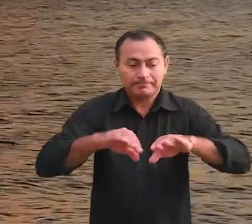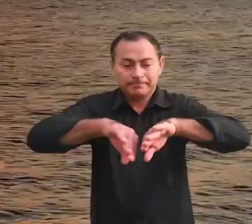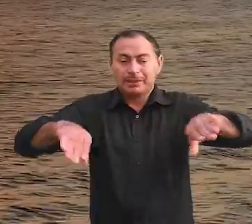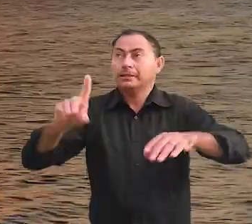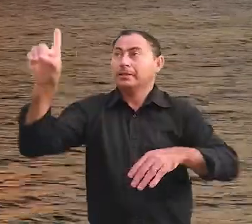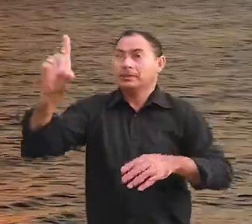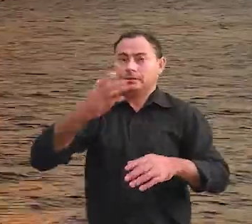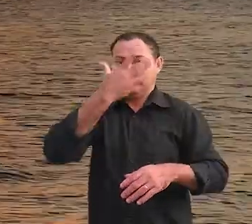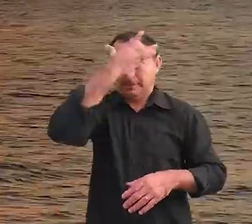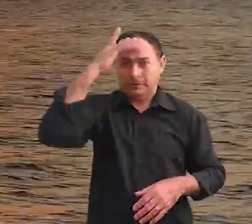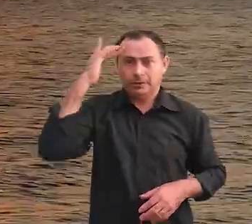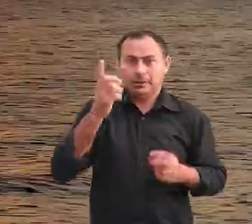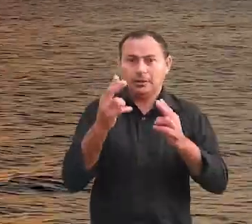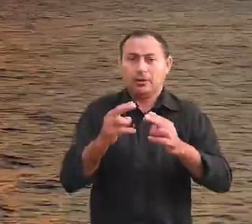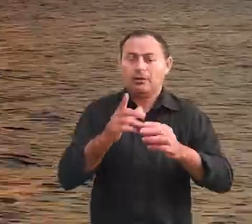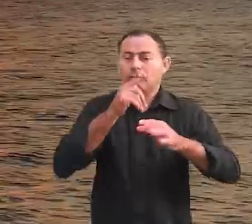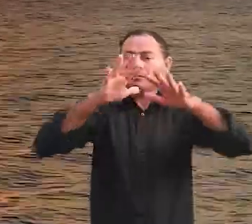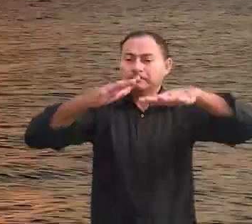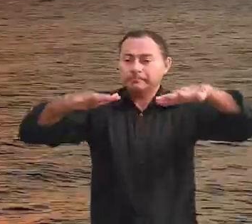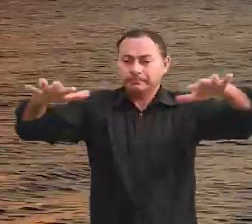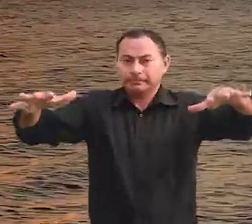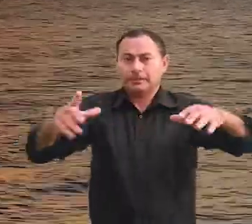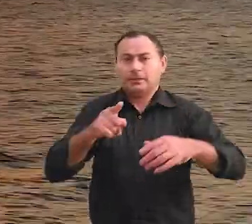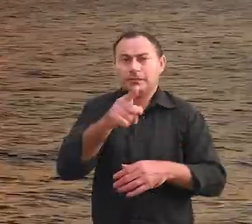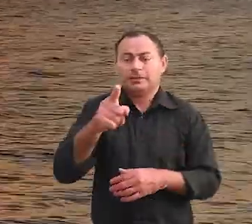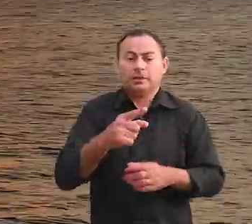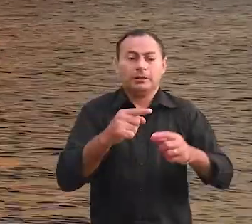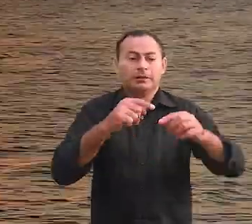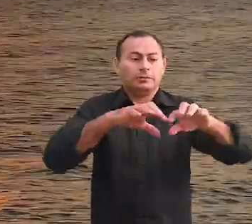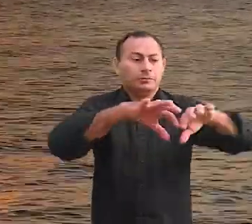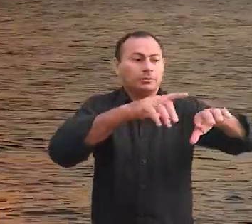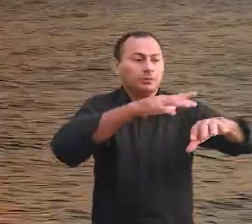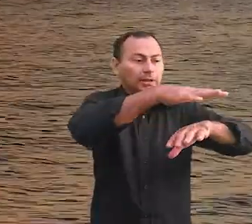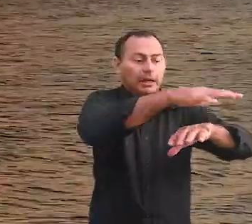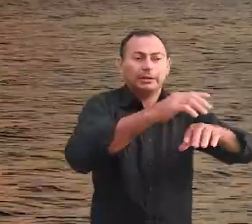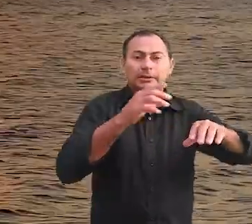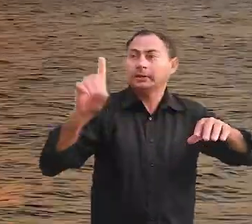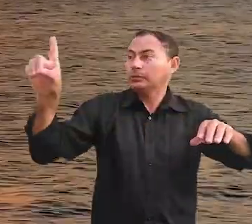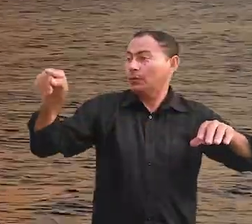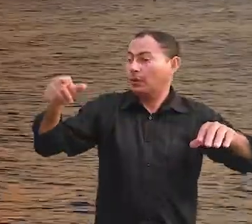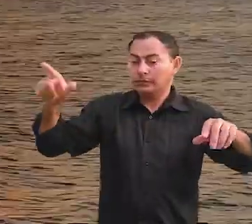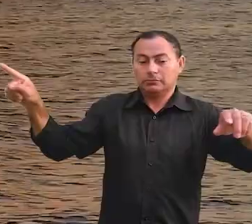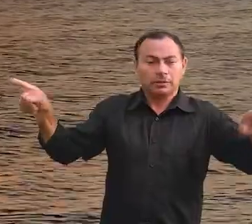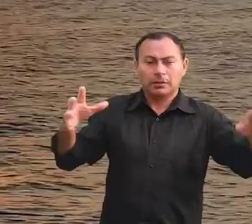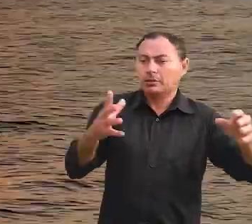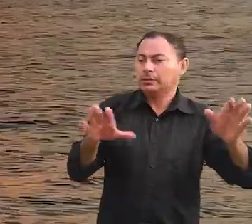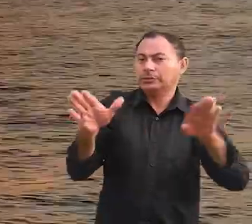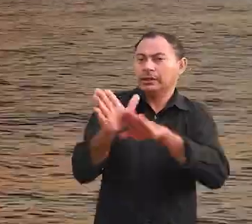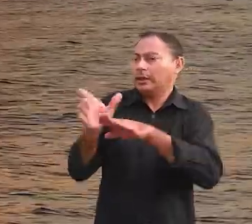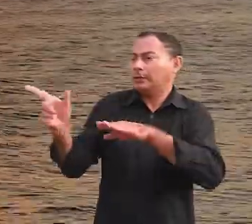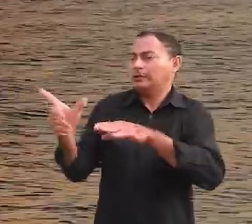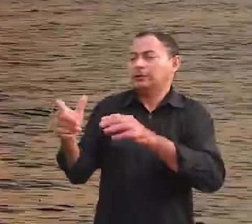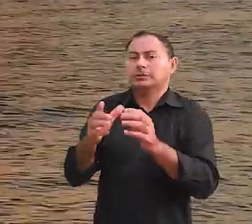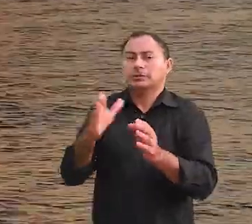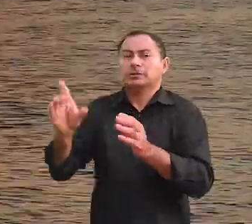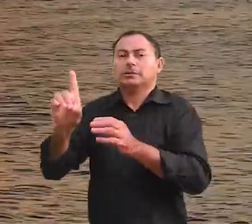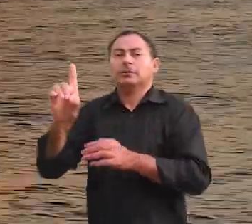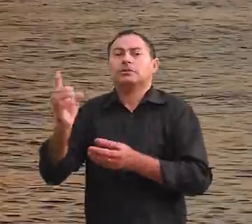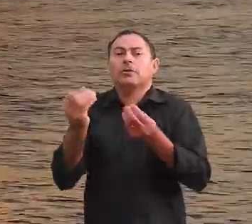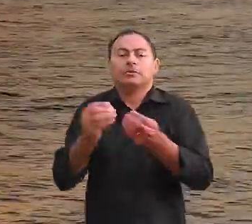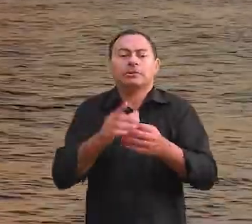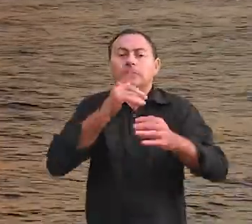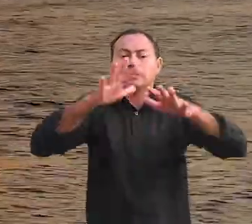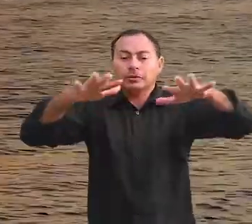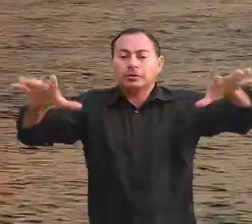abismo entre Deus e ohomem fosse como um oceano com você de um lado e do outro como você chegaria ao